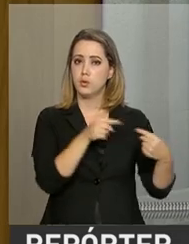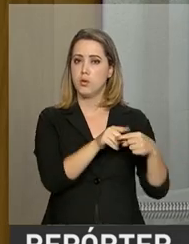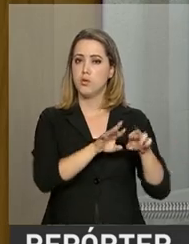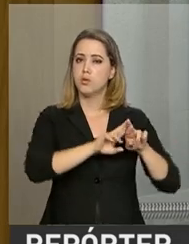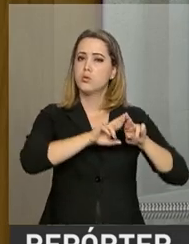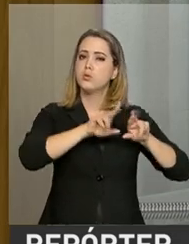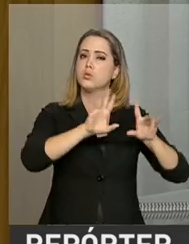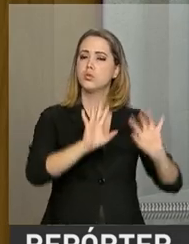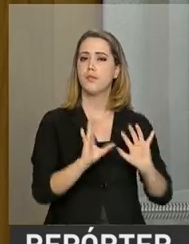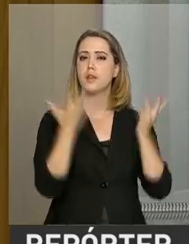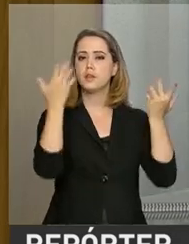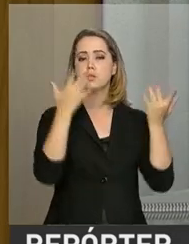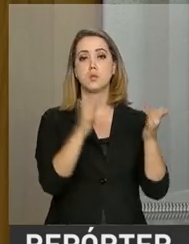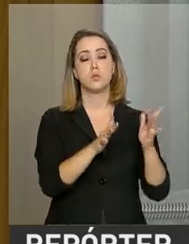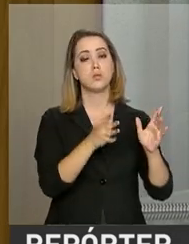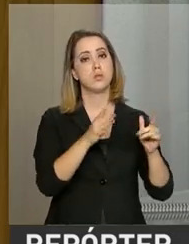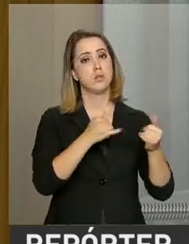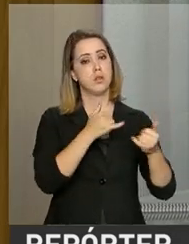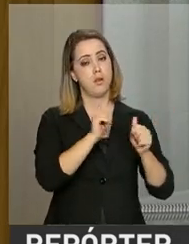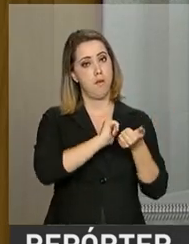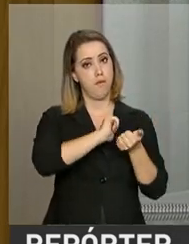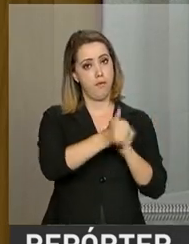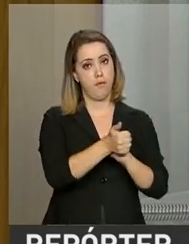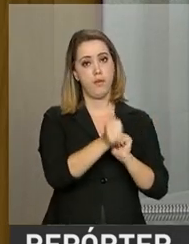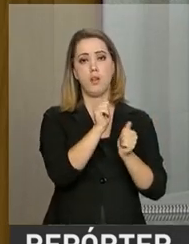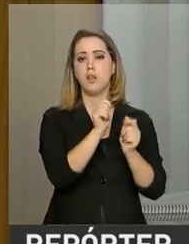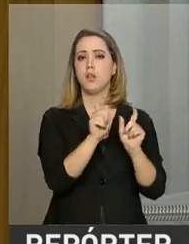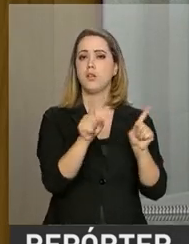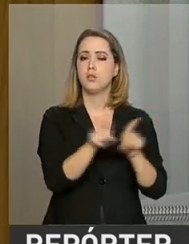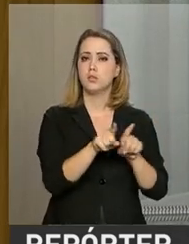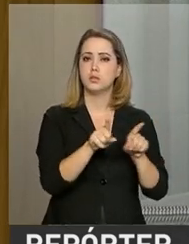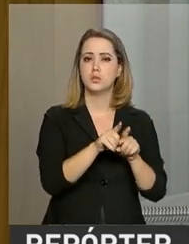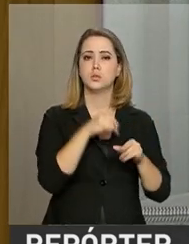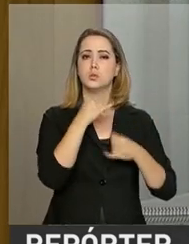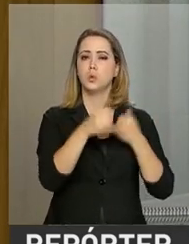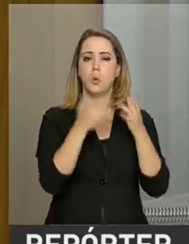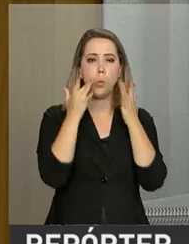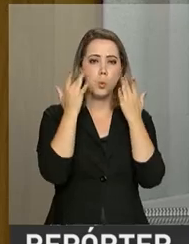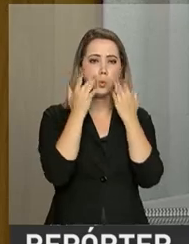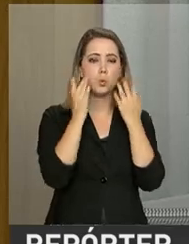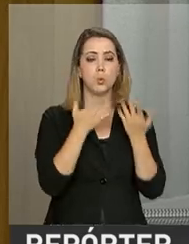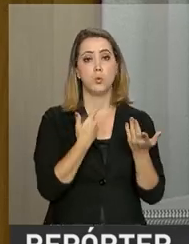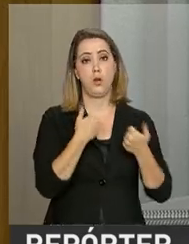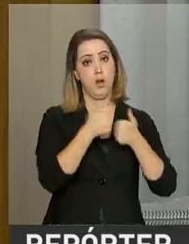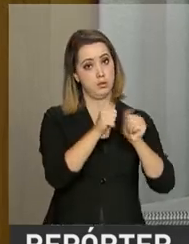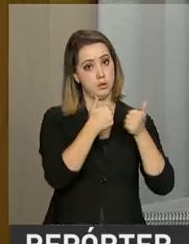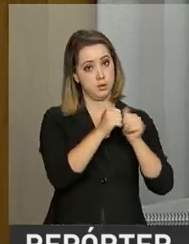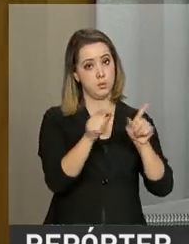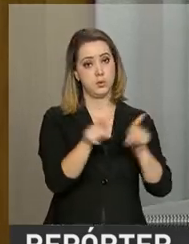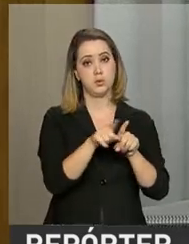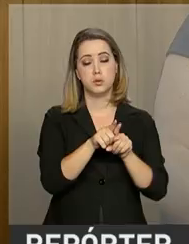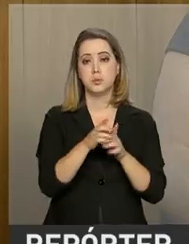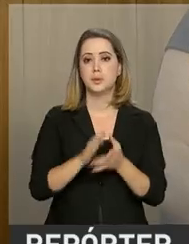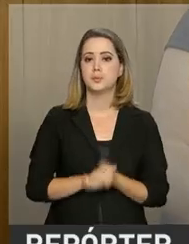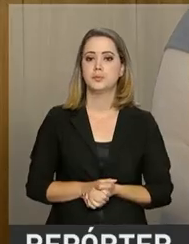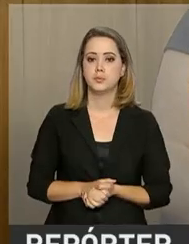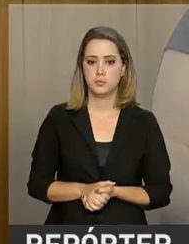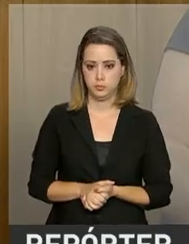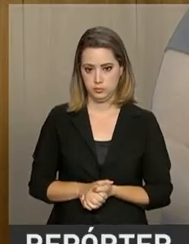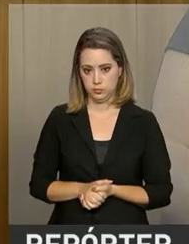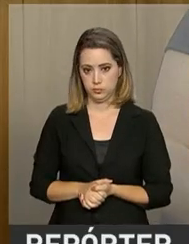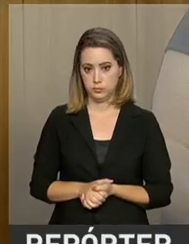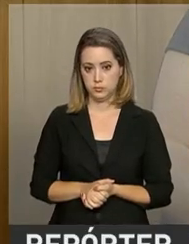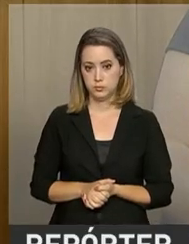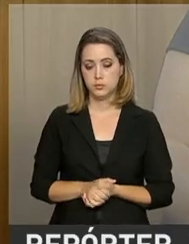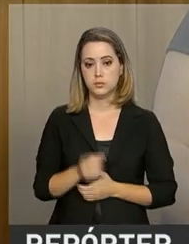esportivos culturais artísticos passagens interestaduais e acesso também à carteira de estudante eh